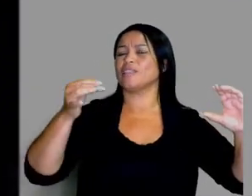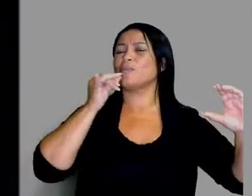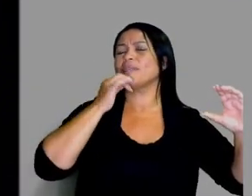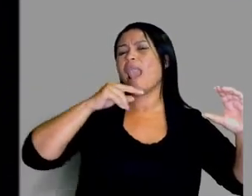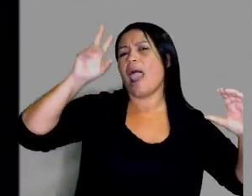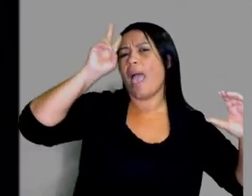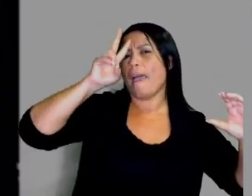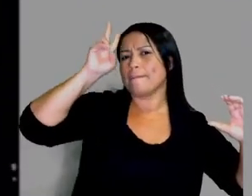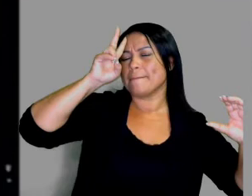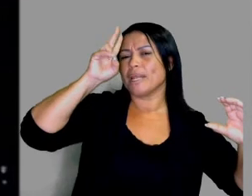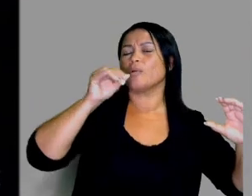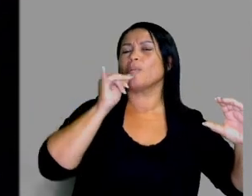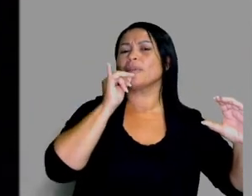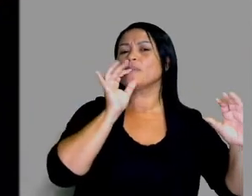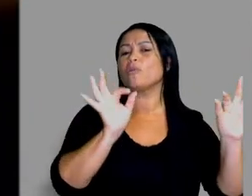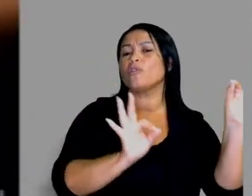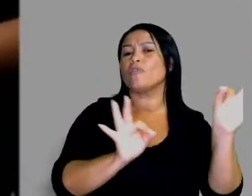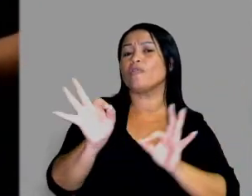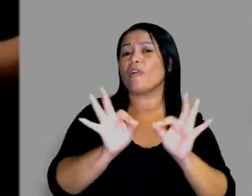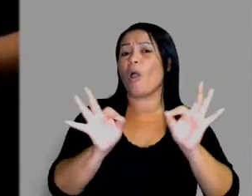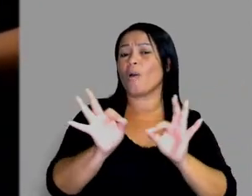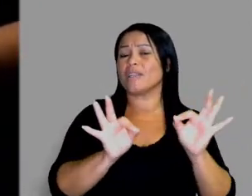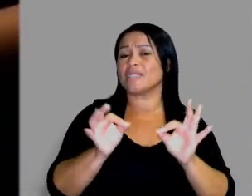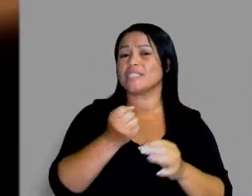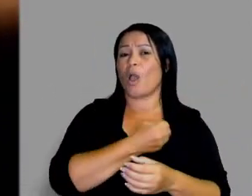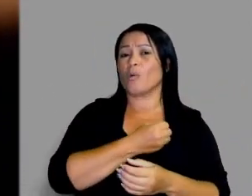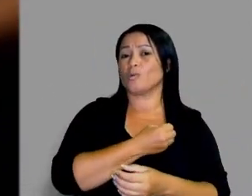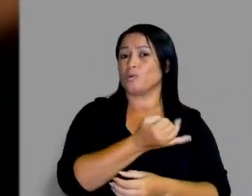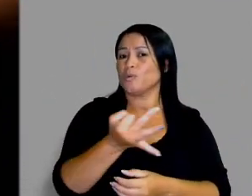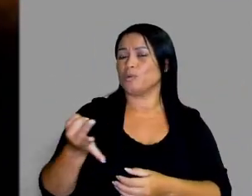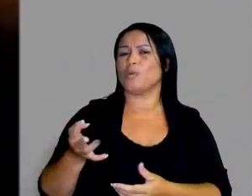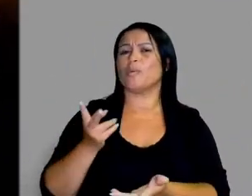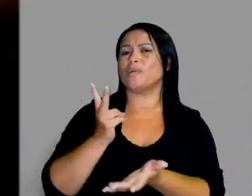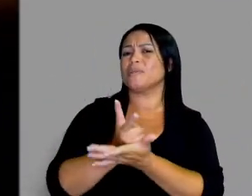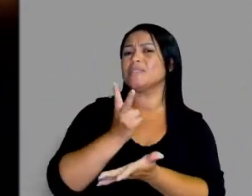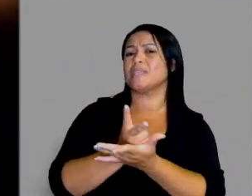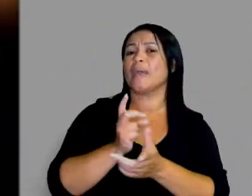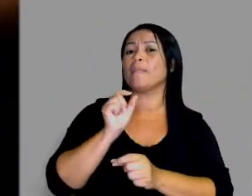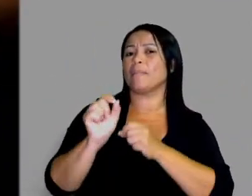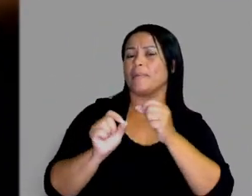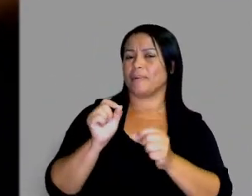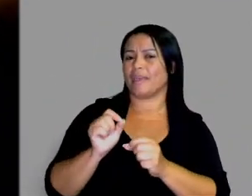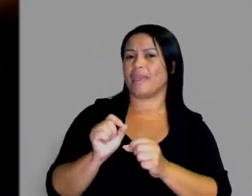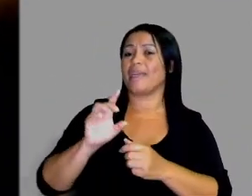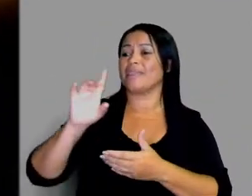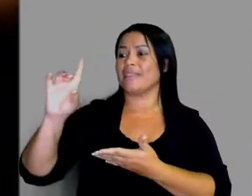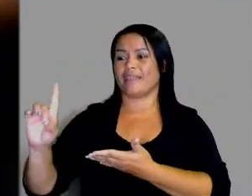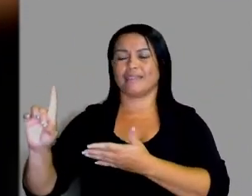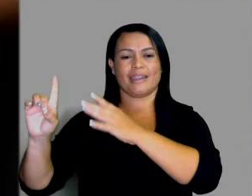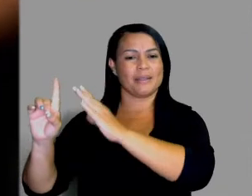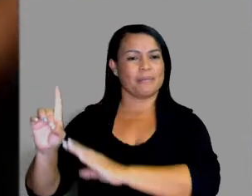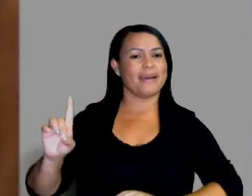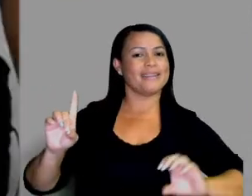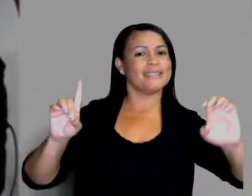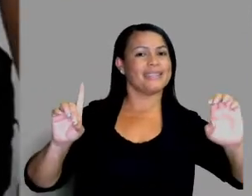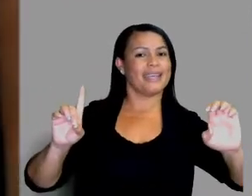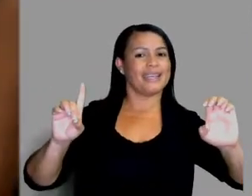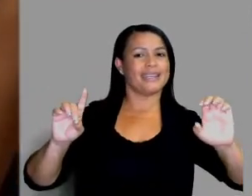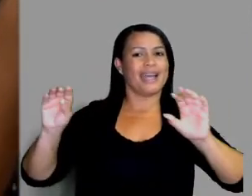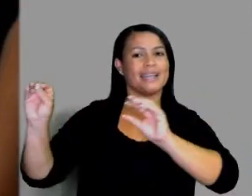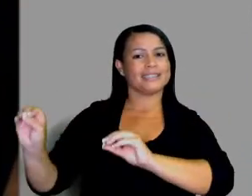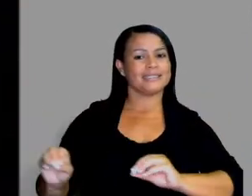gente, quando vai distribuir os números, tá? Sempre da direita para a